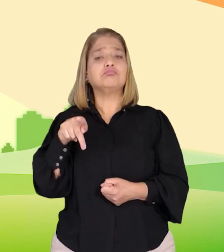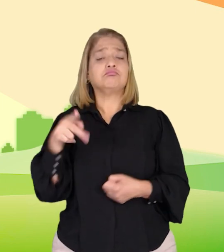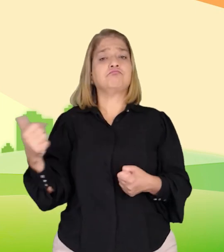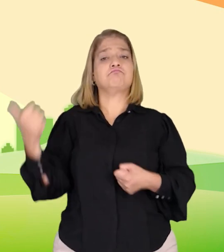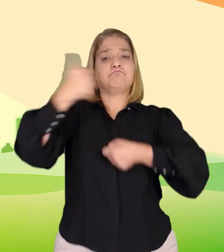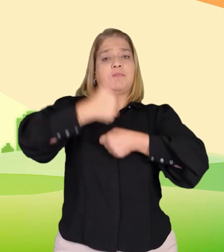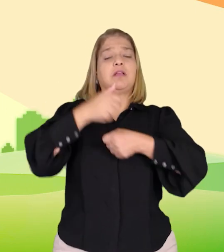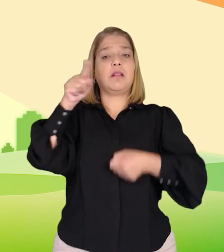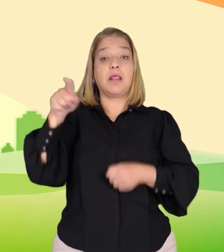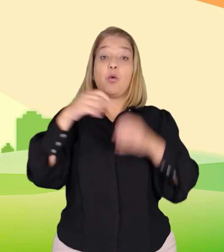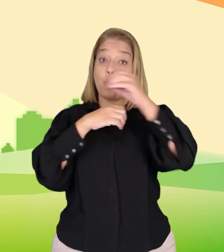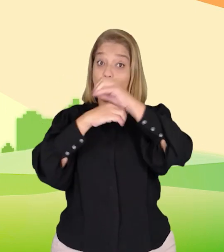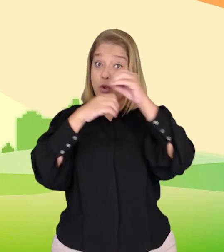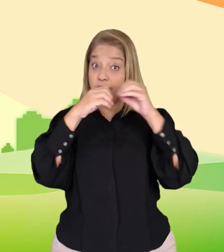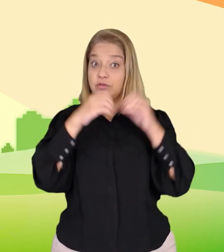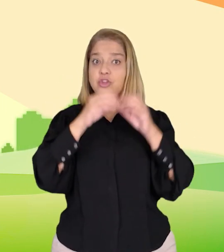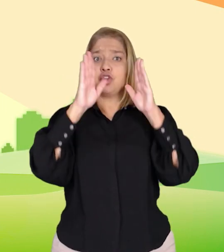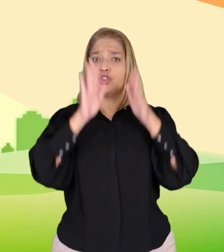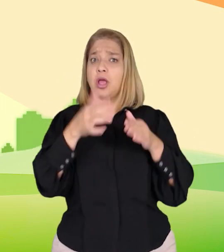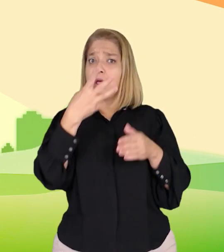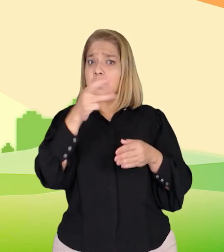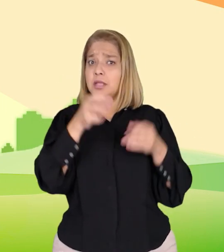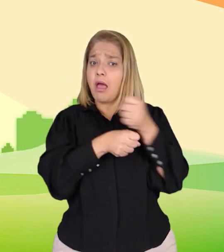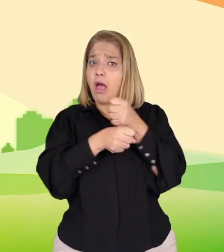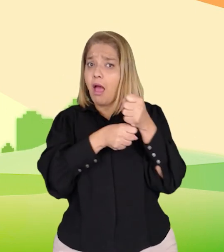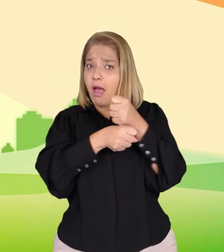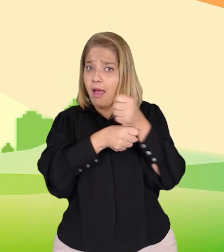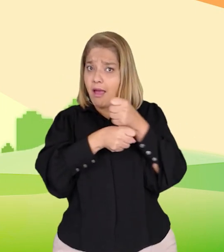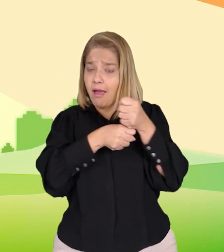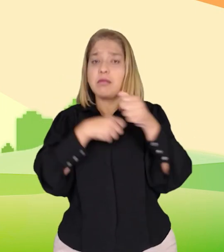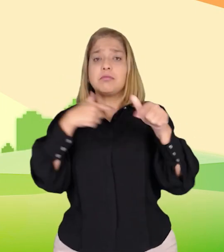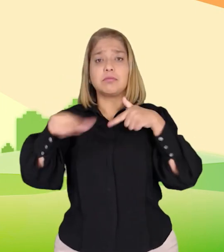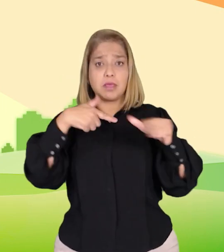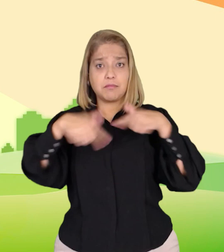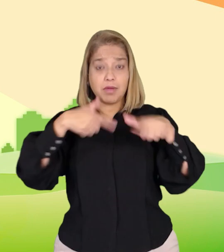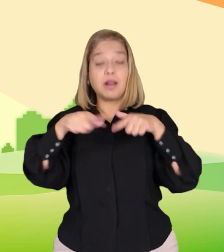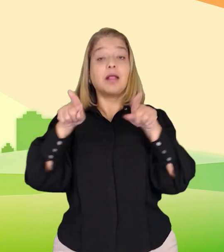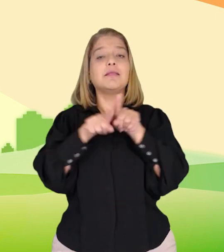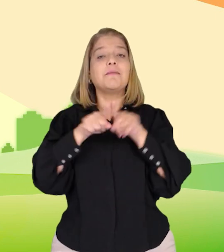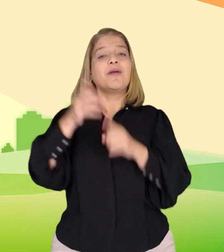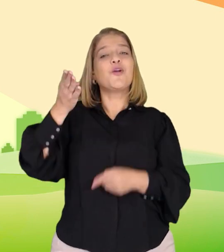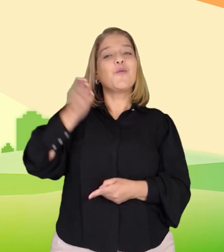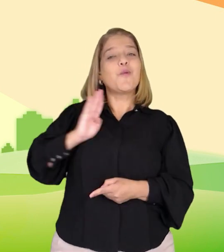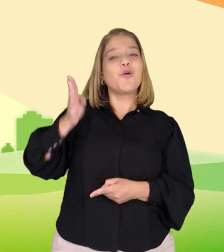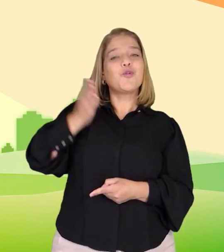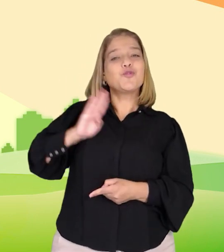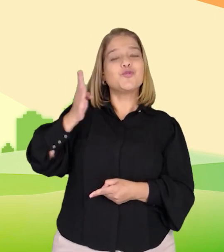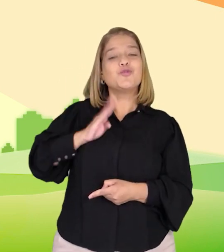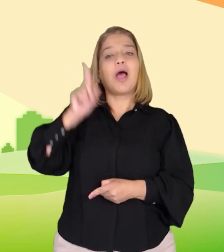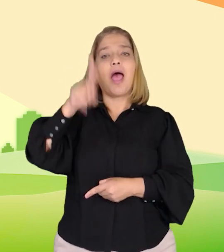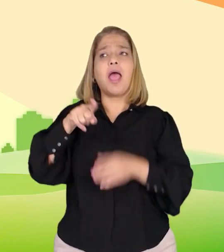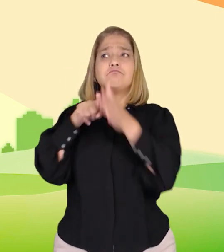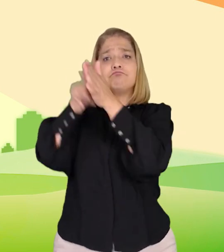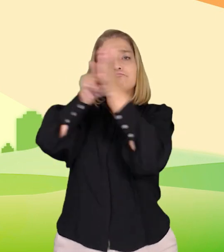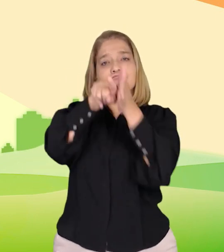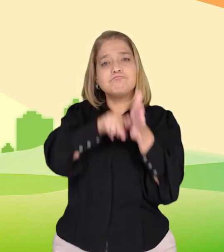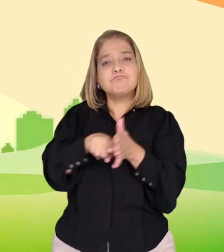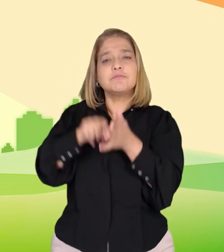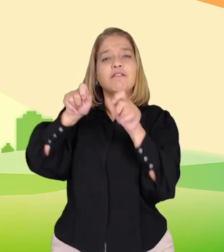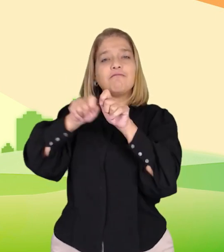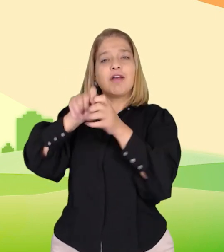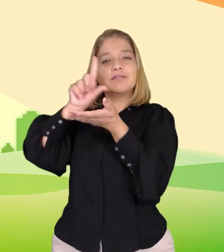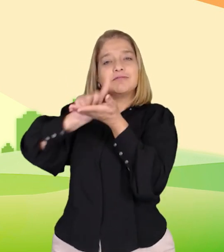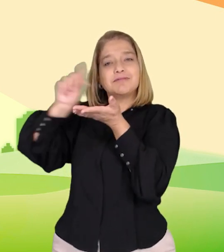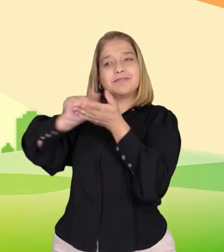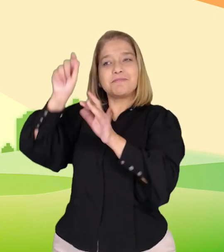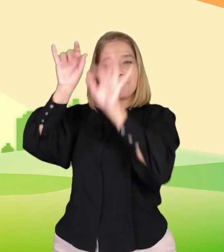professora titular da UFG com 30 anos de carreira e bolsista Produtividade em